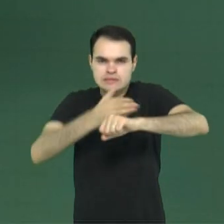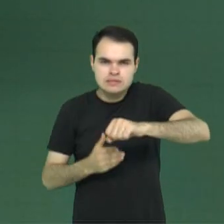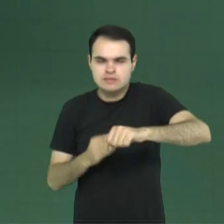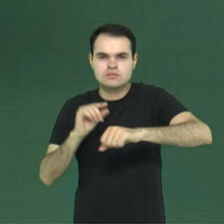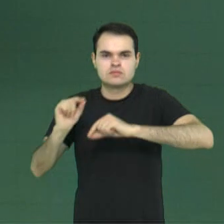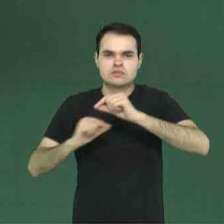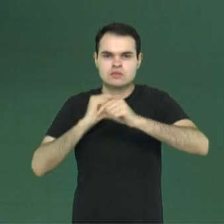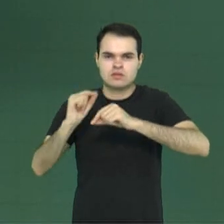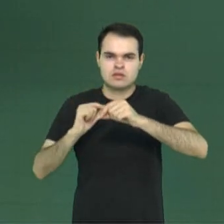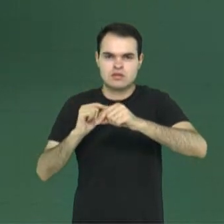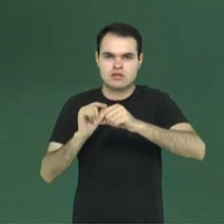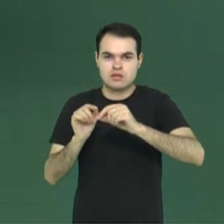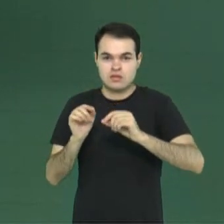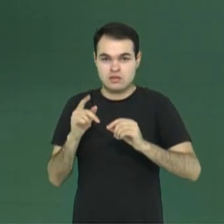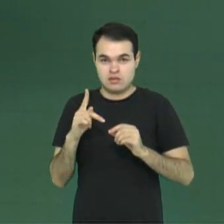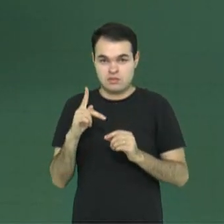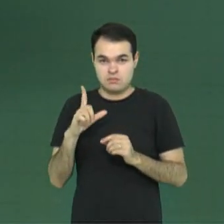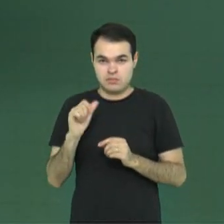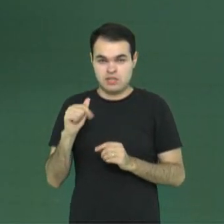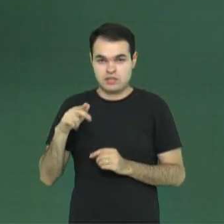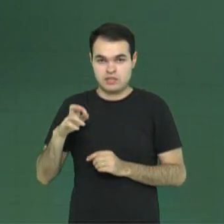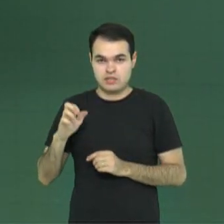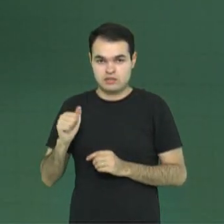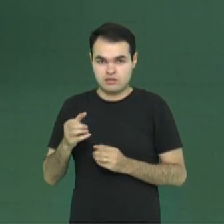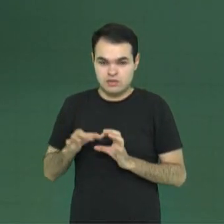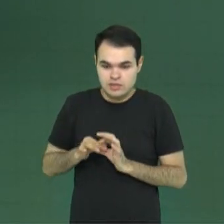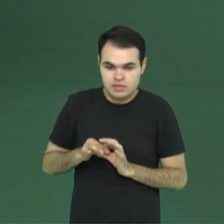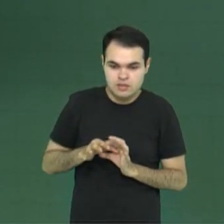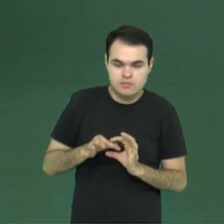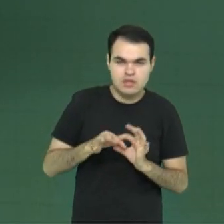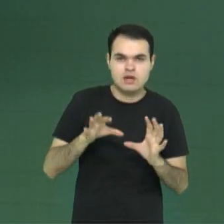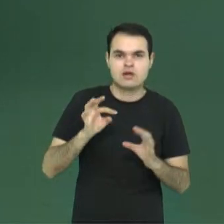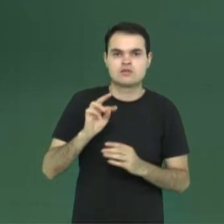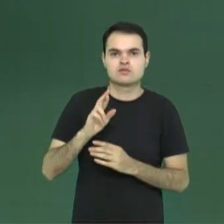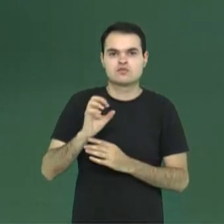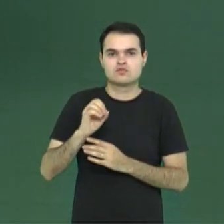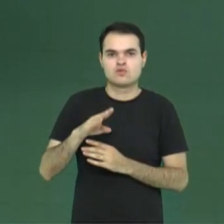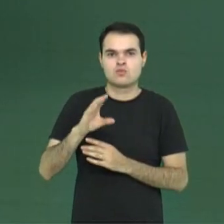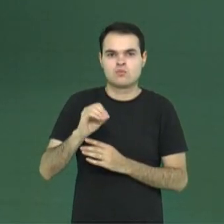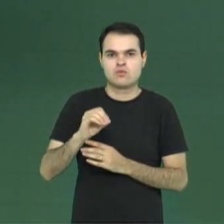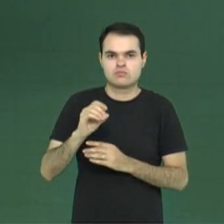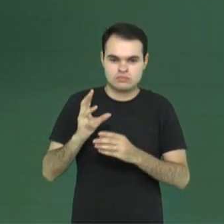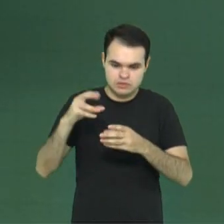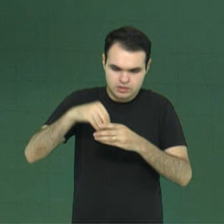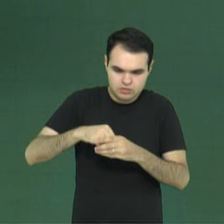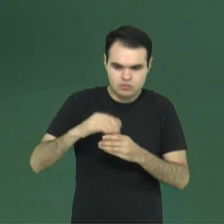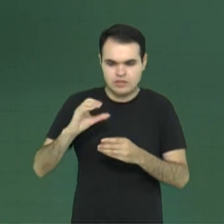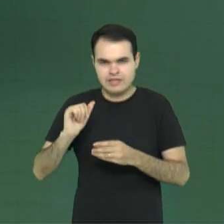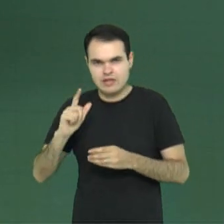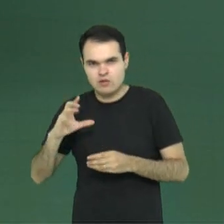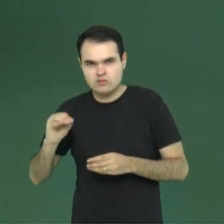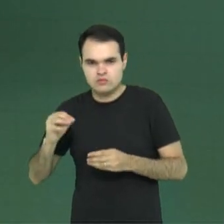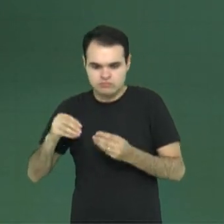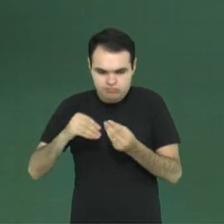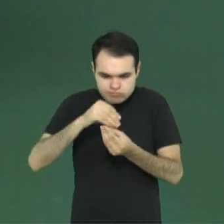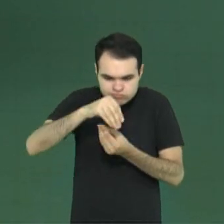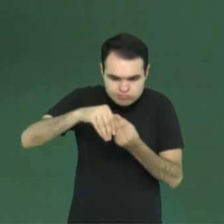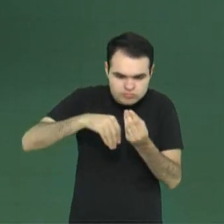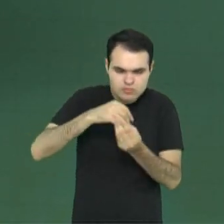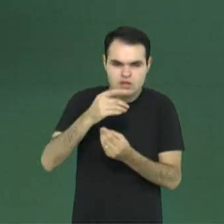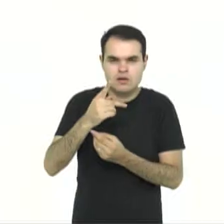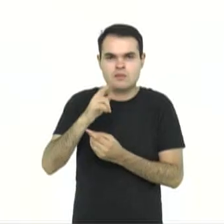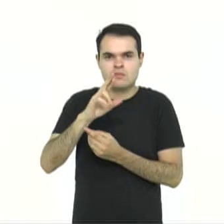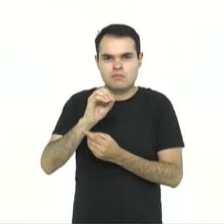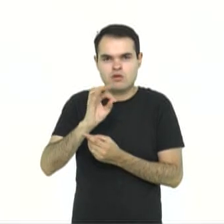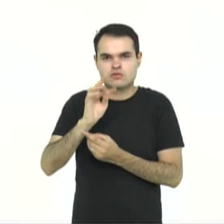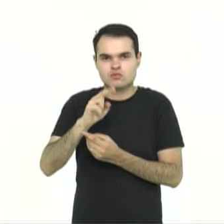ferimento, as plaquetas vão liberar a tromboplastina, tá? Que, atuando com o íon cálcio, vai se formar a protrombina,